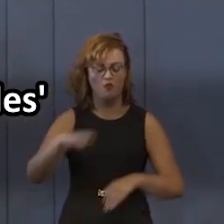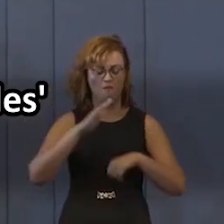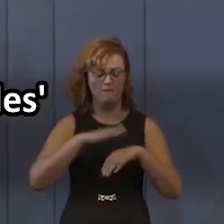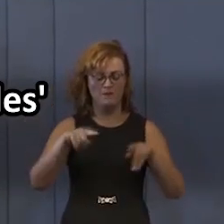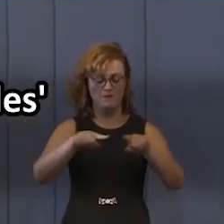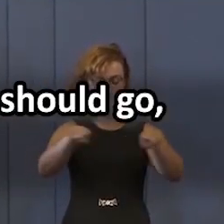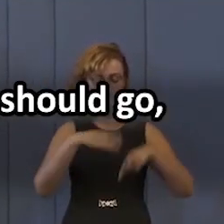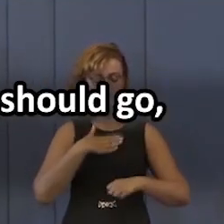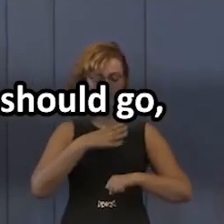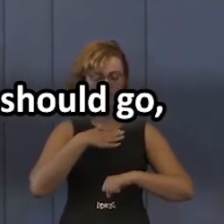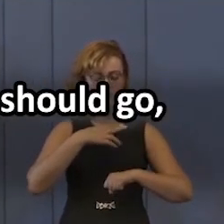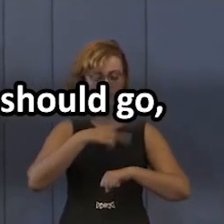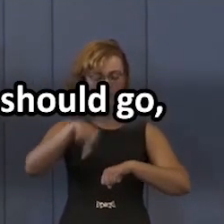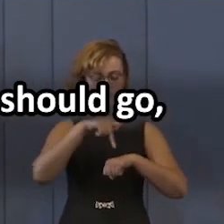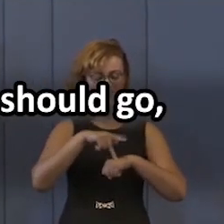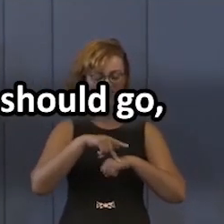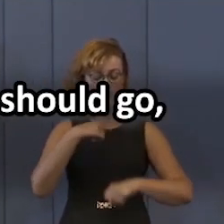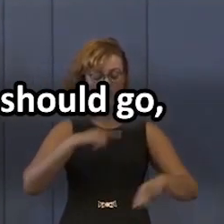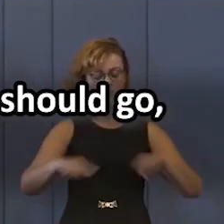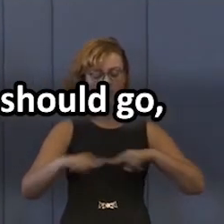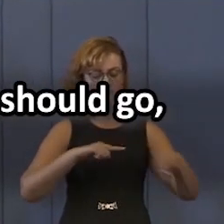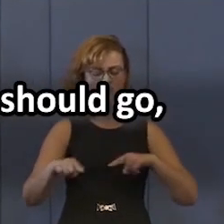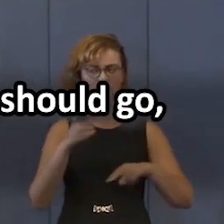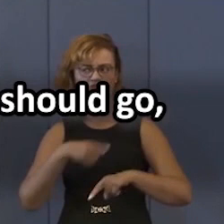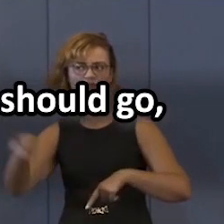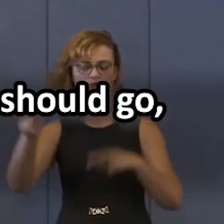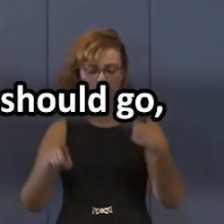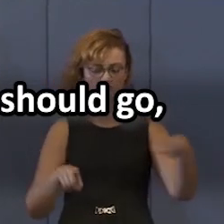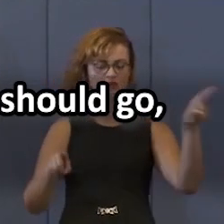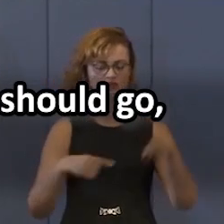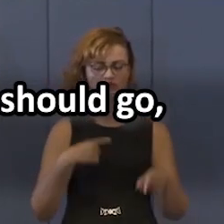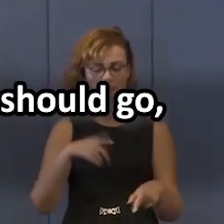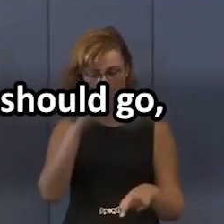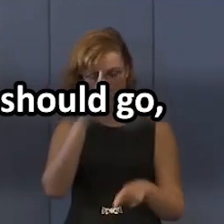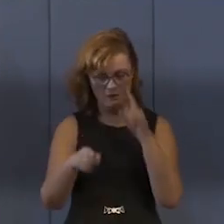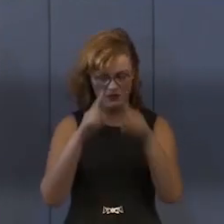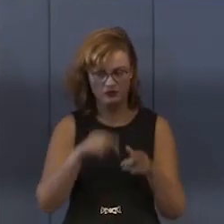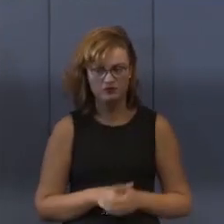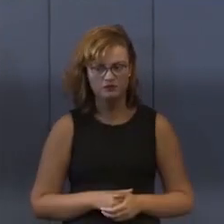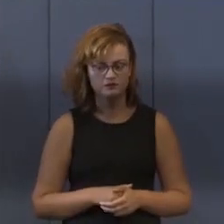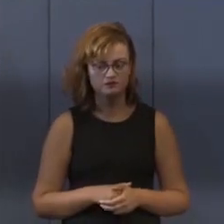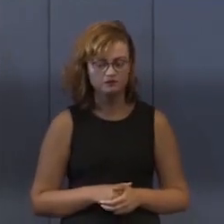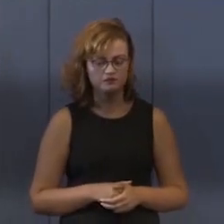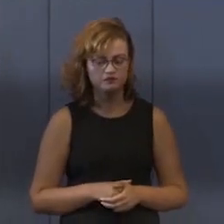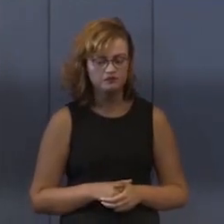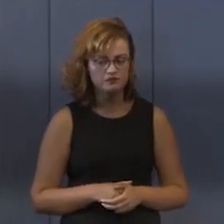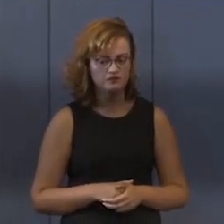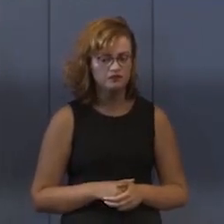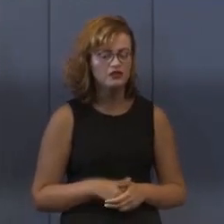determino, a minha nação determina para que lado nós devemos ir, como nós devemos ir.